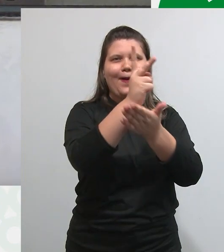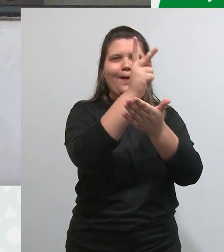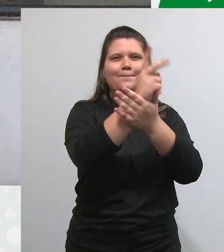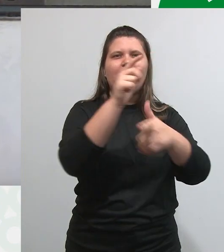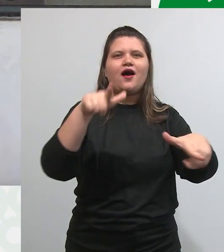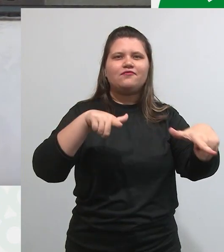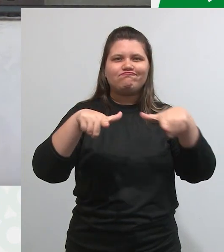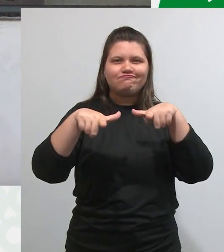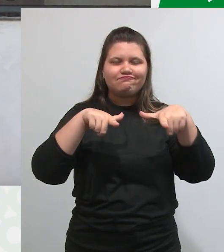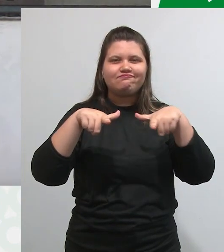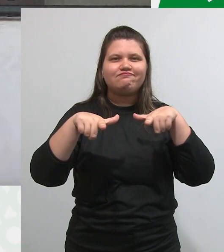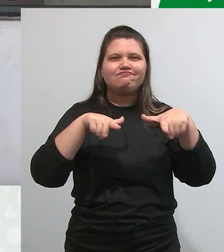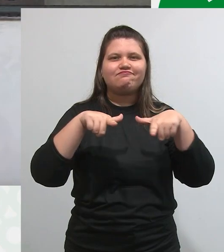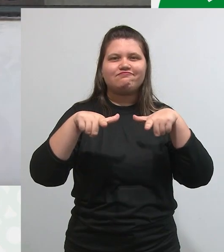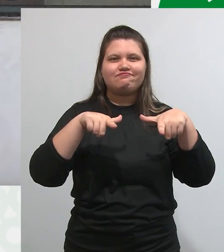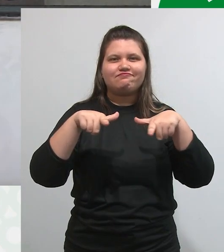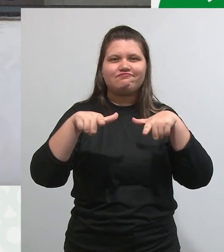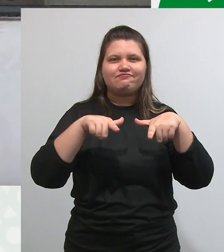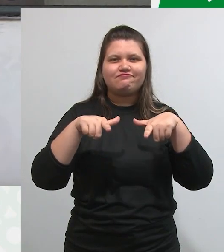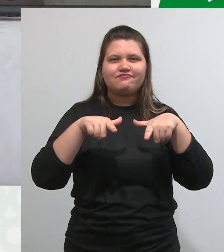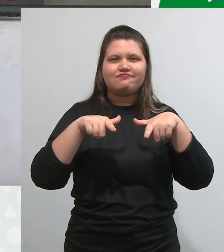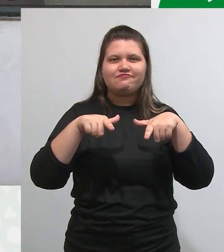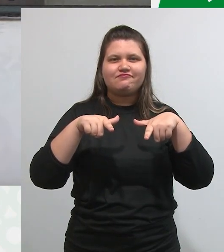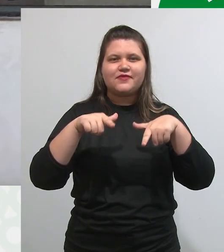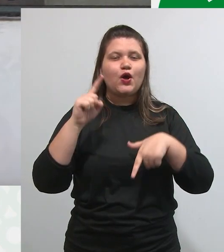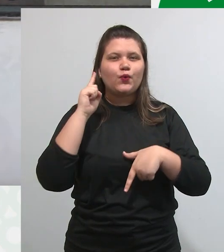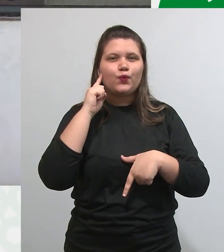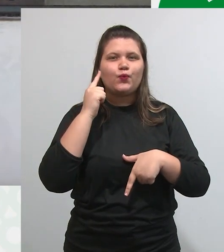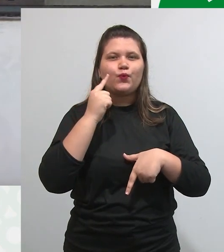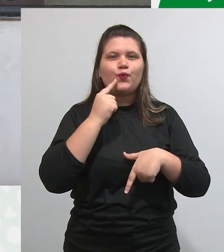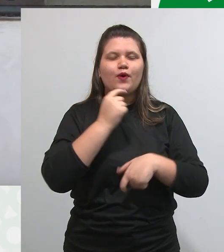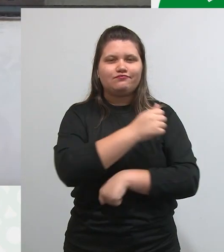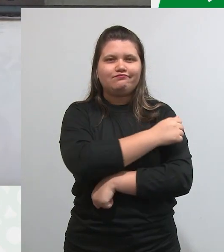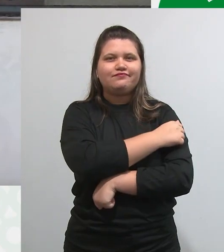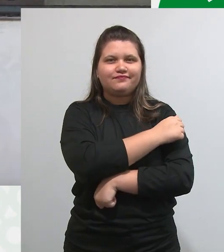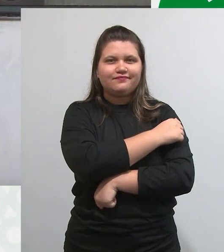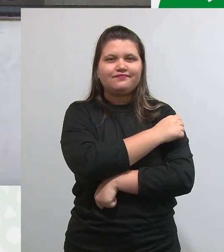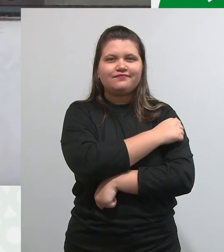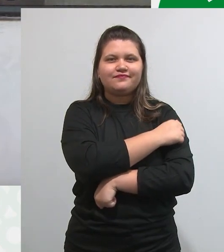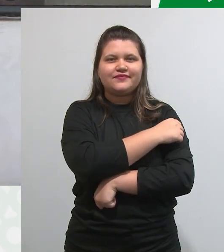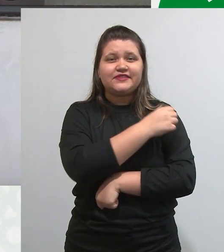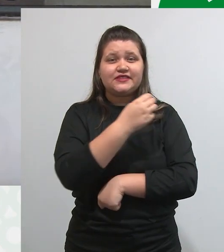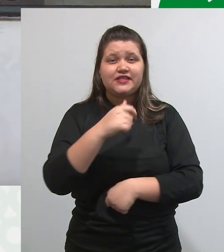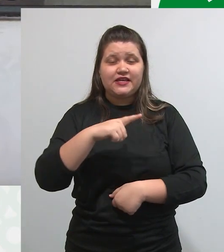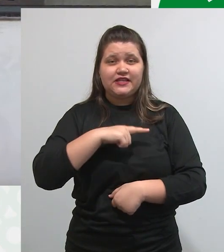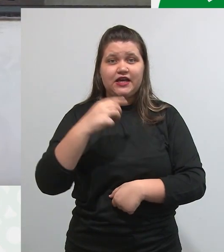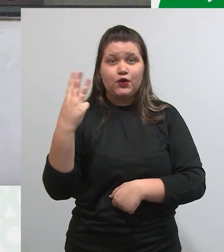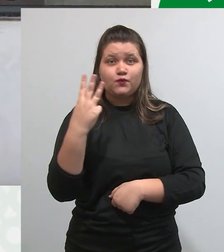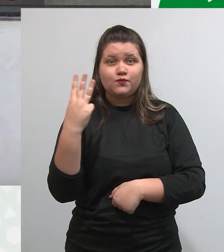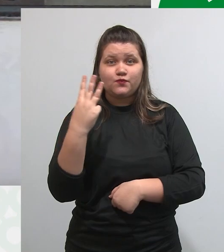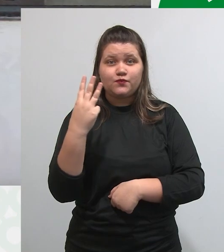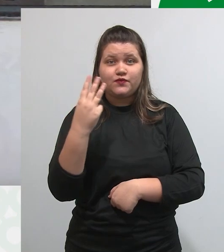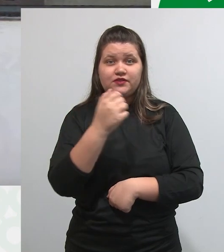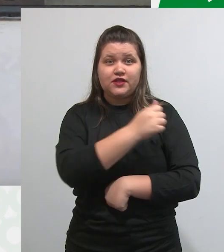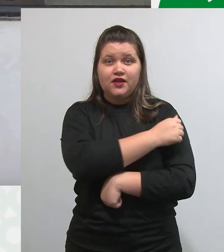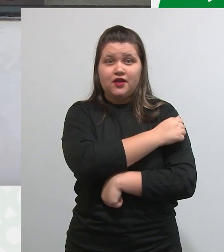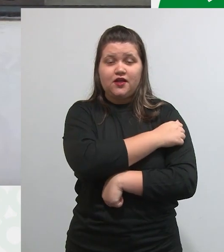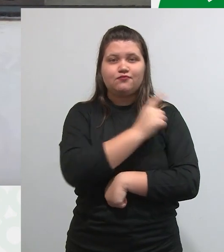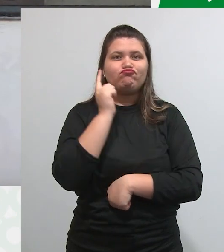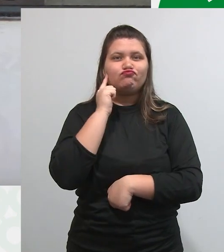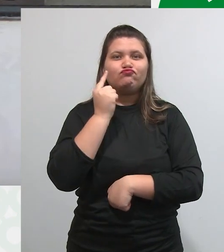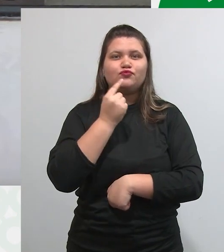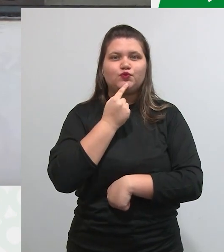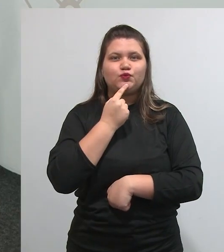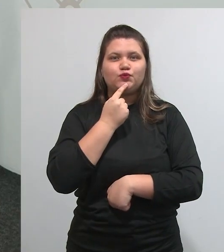né? Continuo trabalhando com meus queridos alunos surdos. Tenho 3 alunos surdos hoje que estão fazendo faculdade